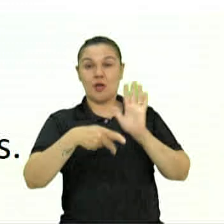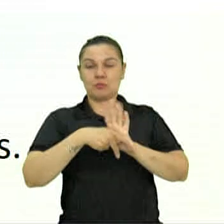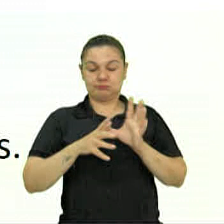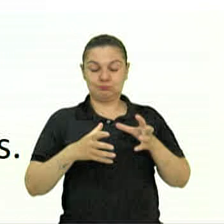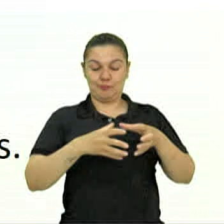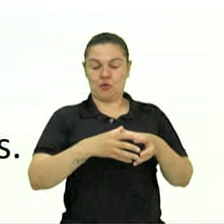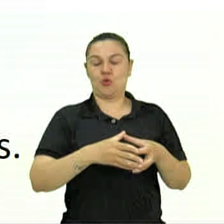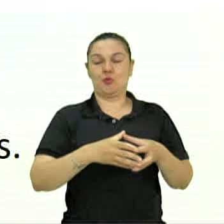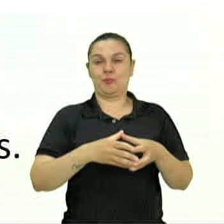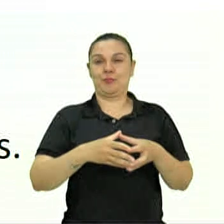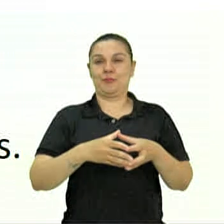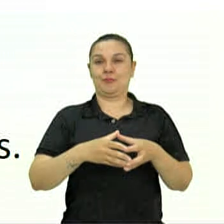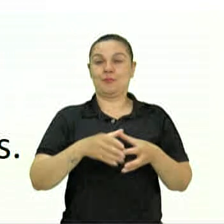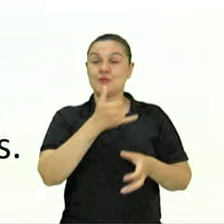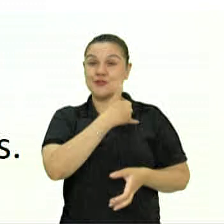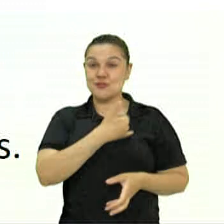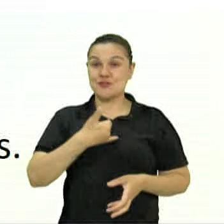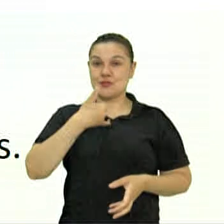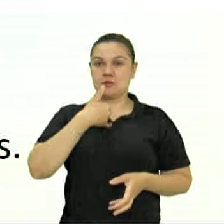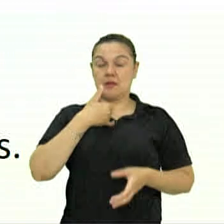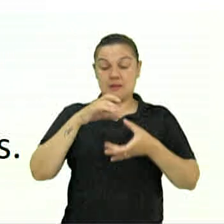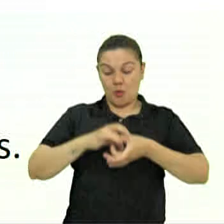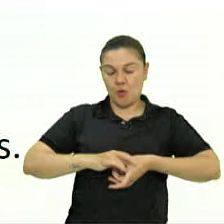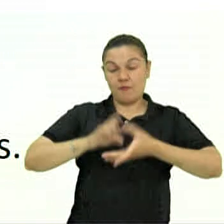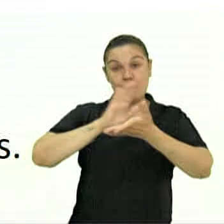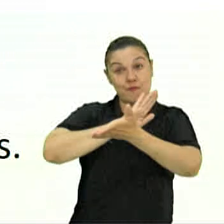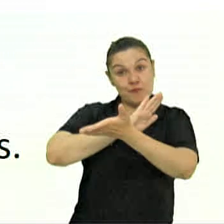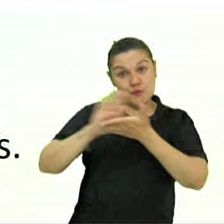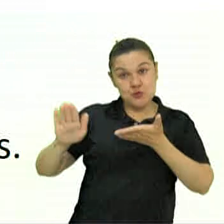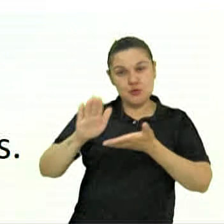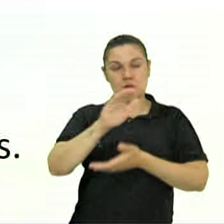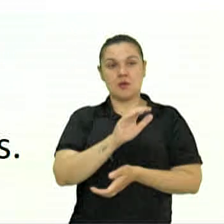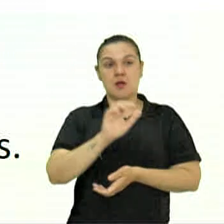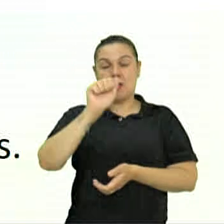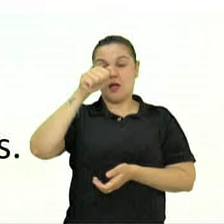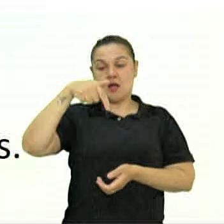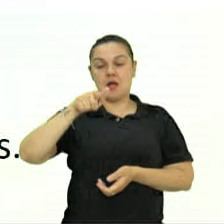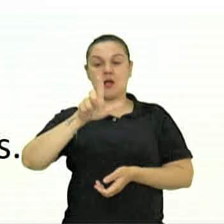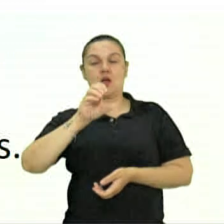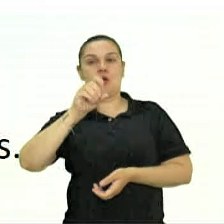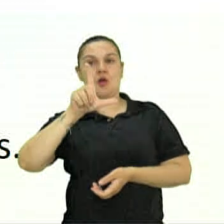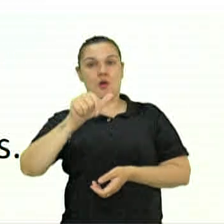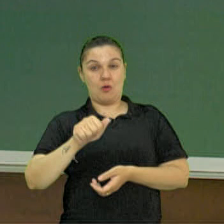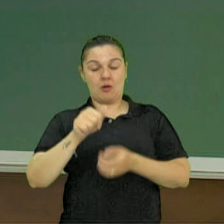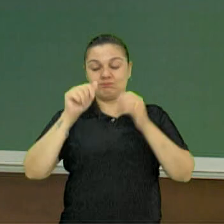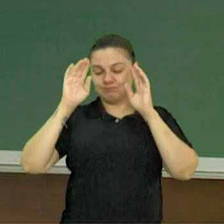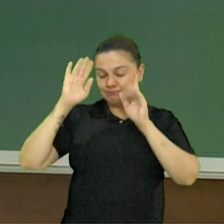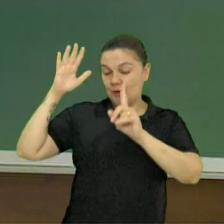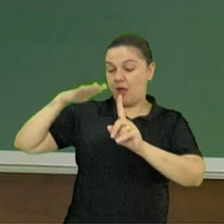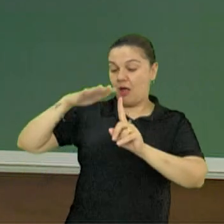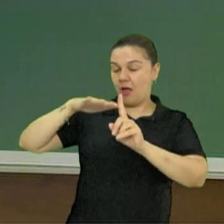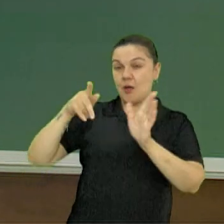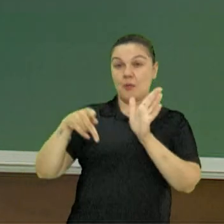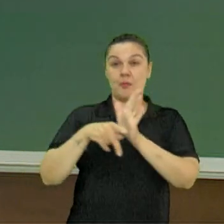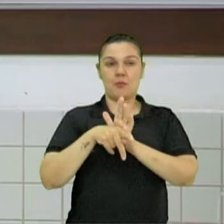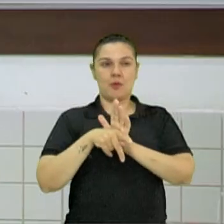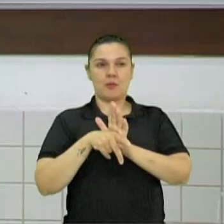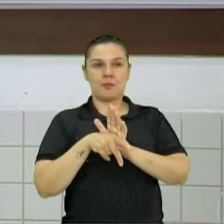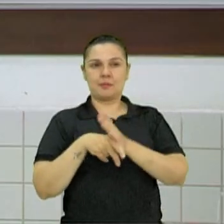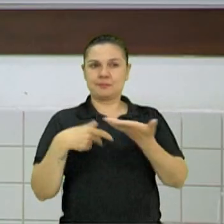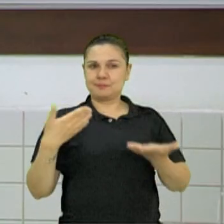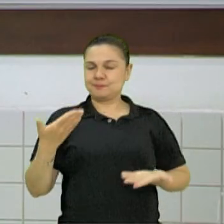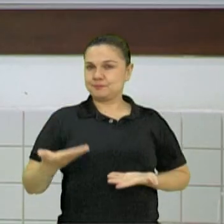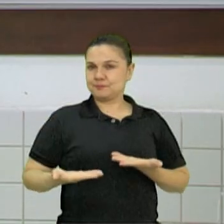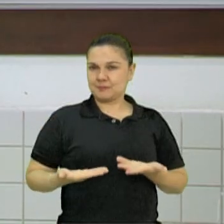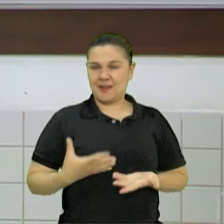jesuítas. Livrou-se do exílio em Angola porque escreveu um poema exaltando o casamento da filha do Marquês. Olha só como